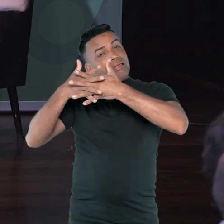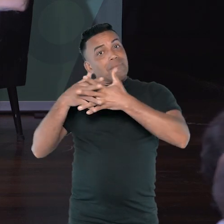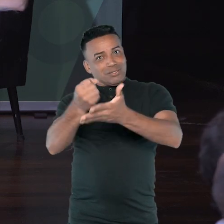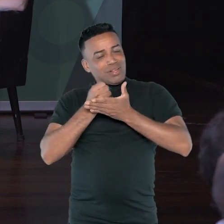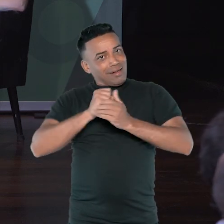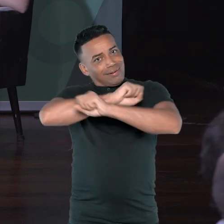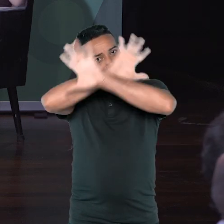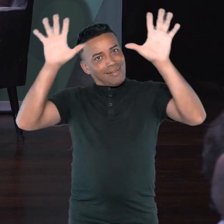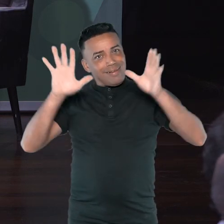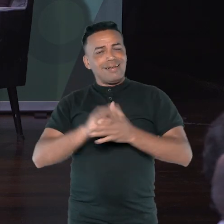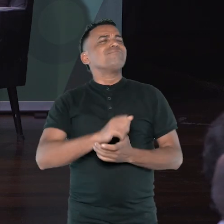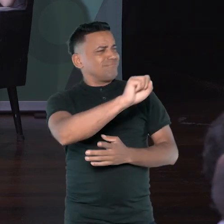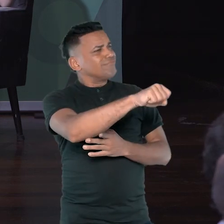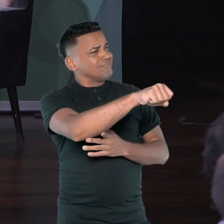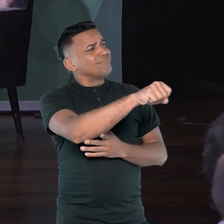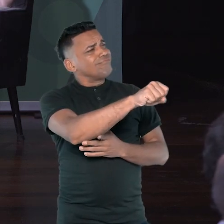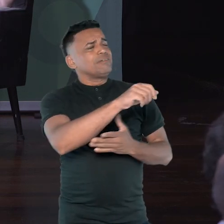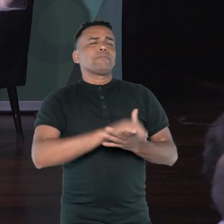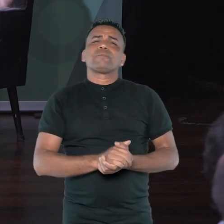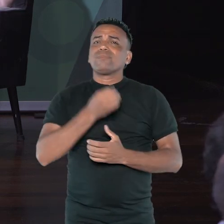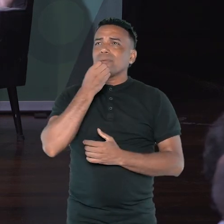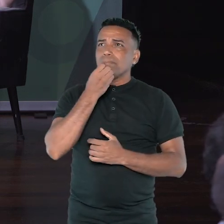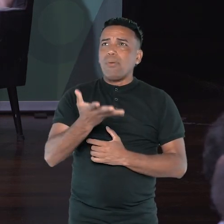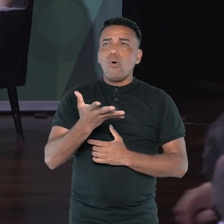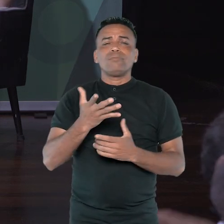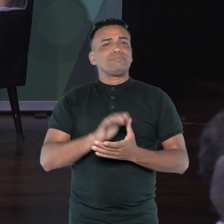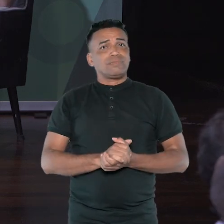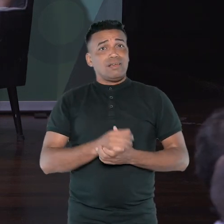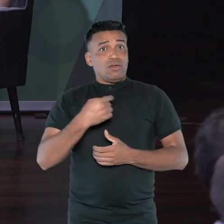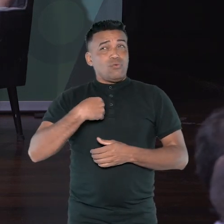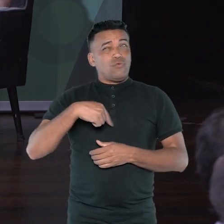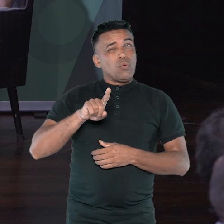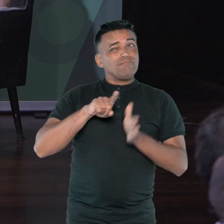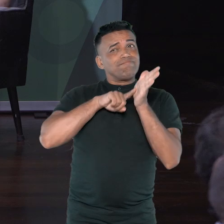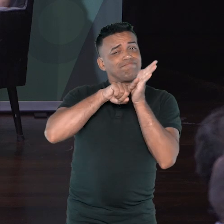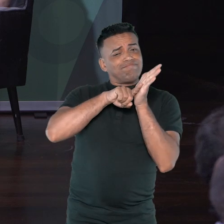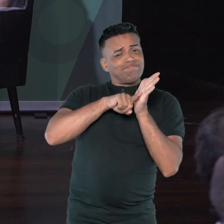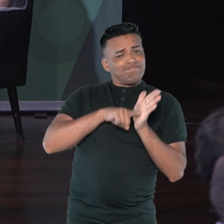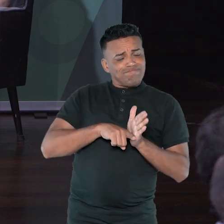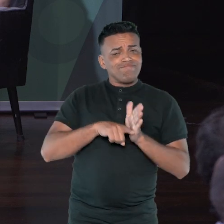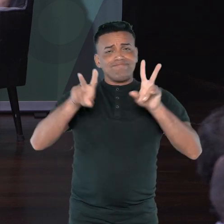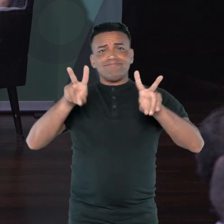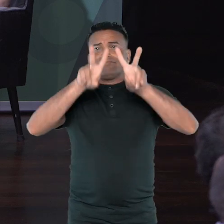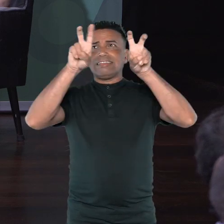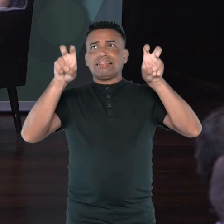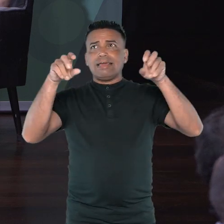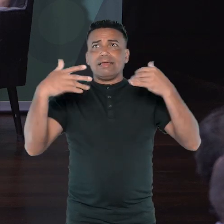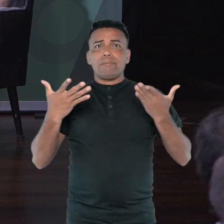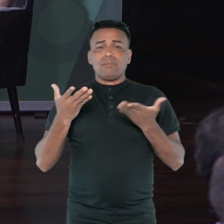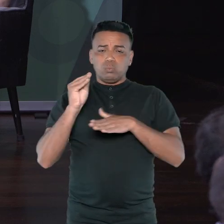Por favor. Sim. Bom, quando eu fui escrutar um pouco essa temática